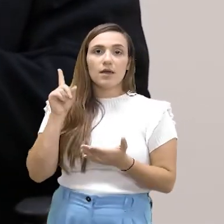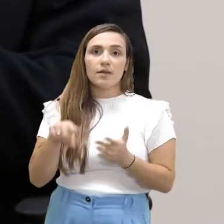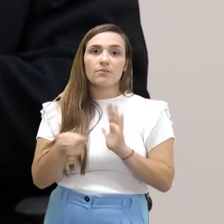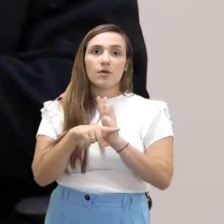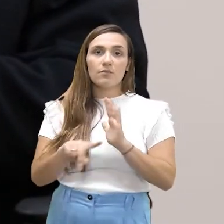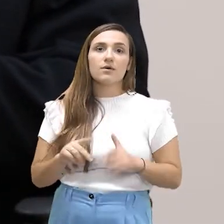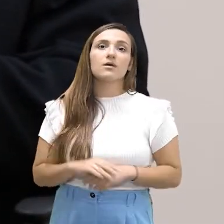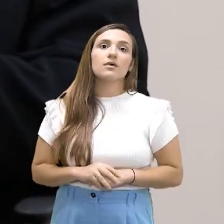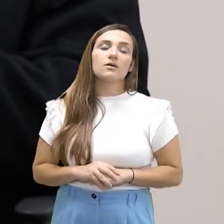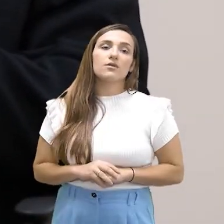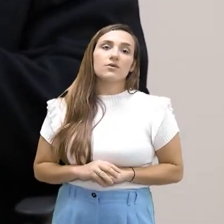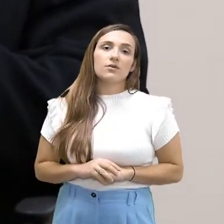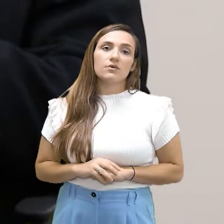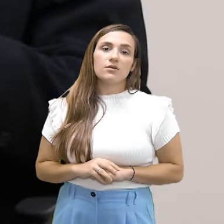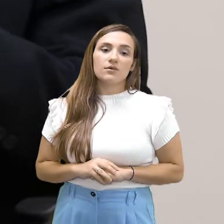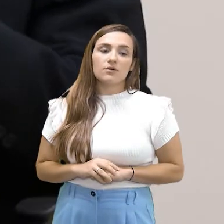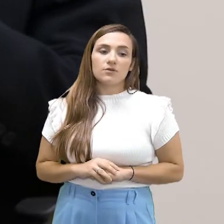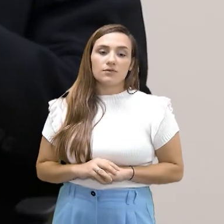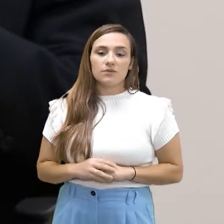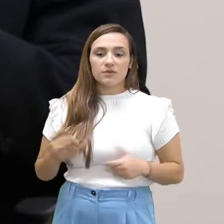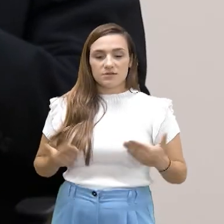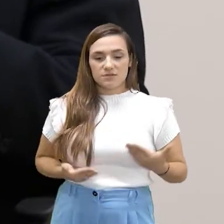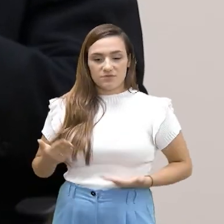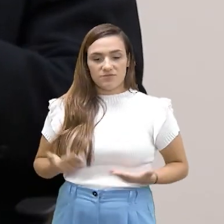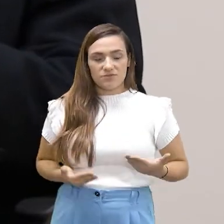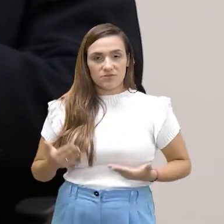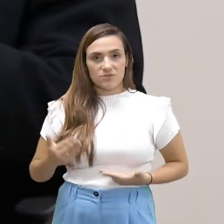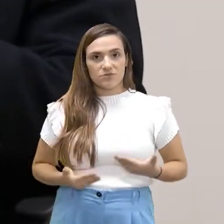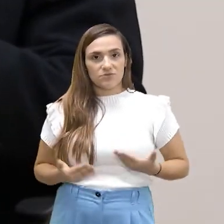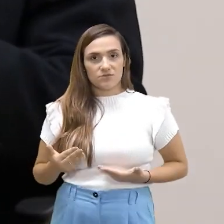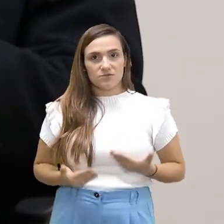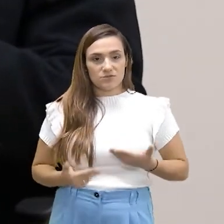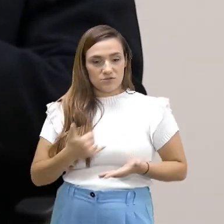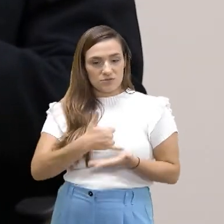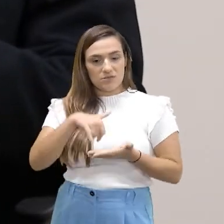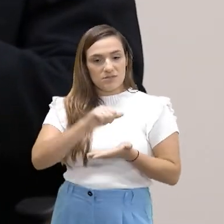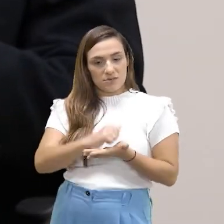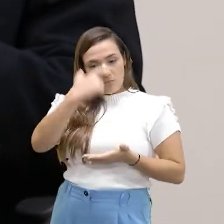a mais sofrida, é a modalidade de serviço de registro civil.